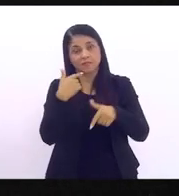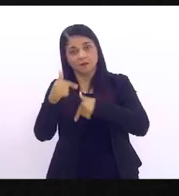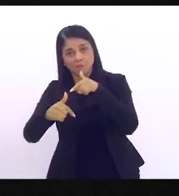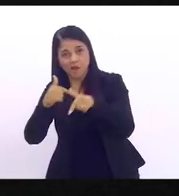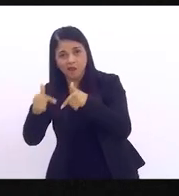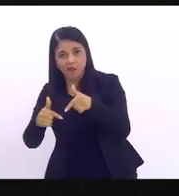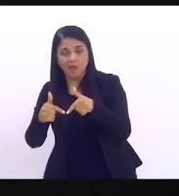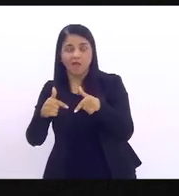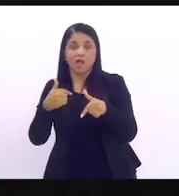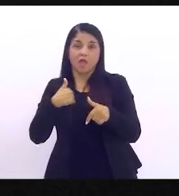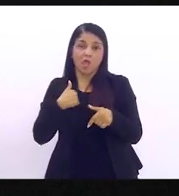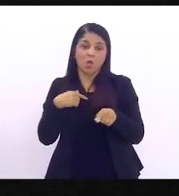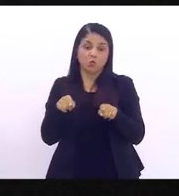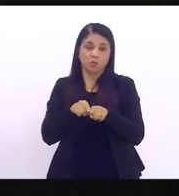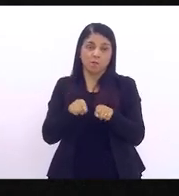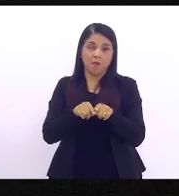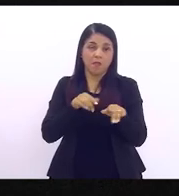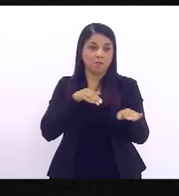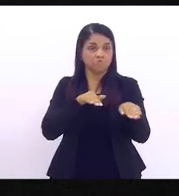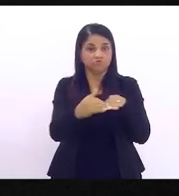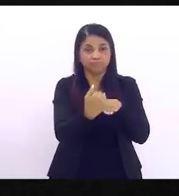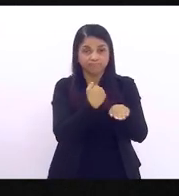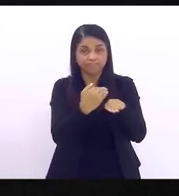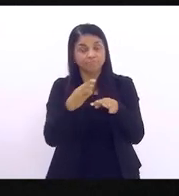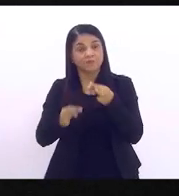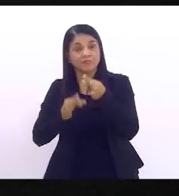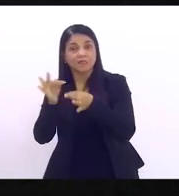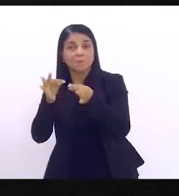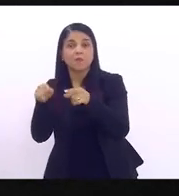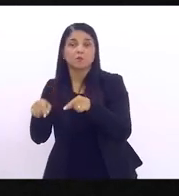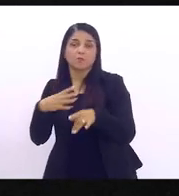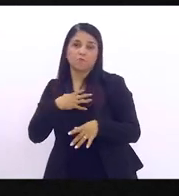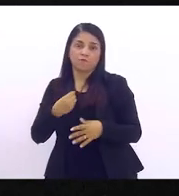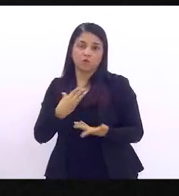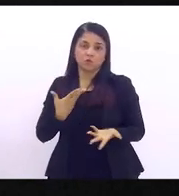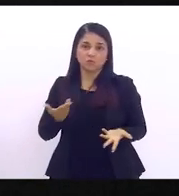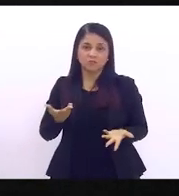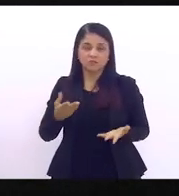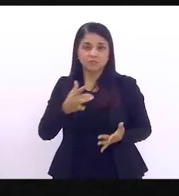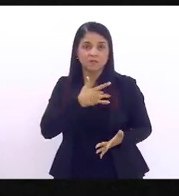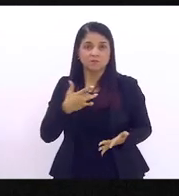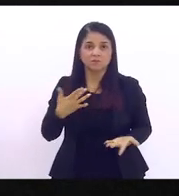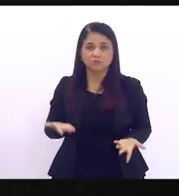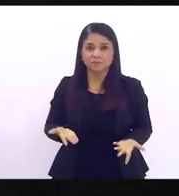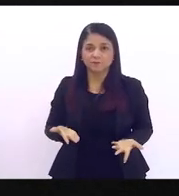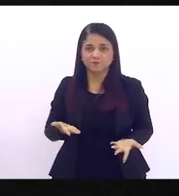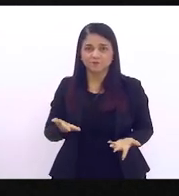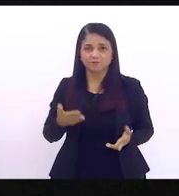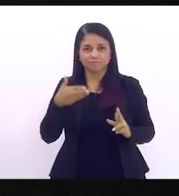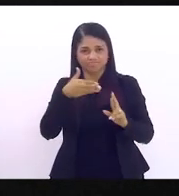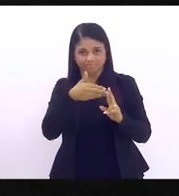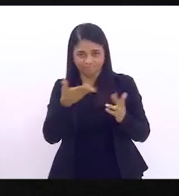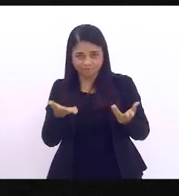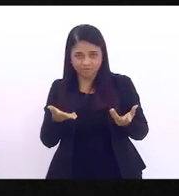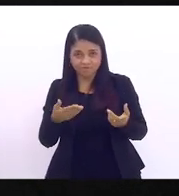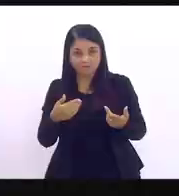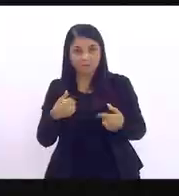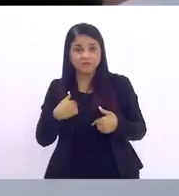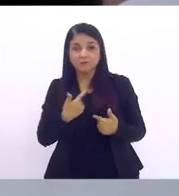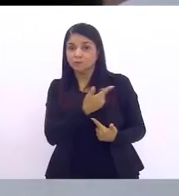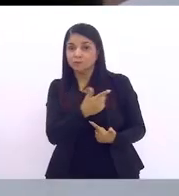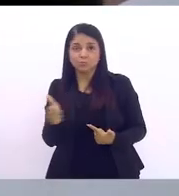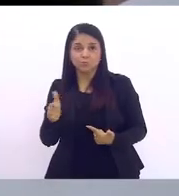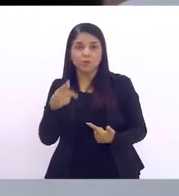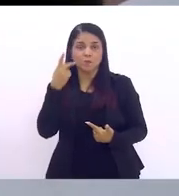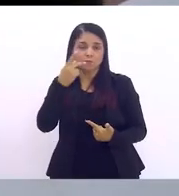ou a mim que dependo da Via para tratar meu filho em relação à saúde porque não tenho política